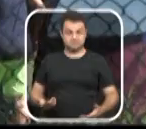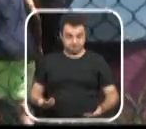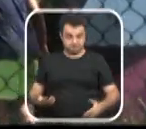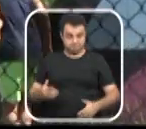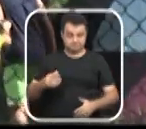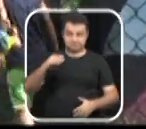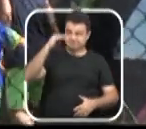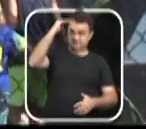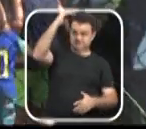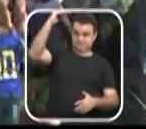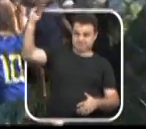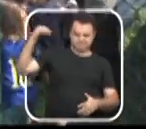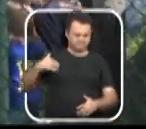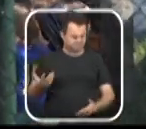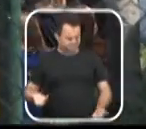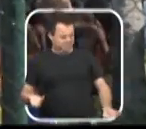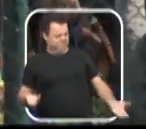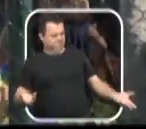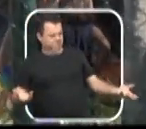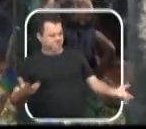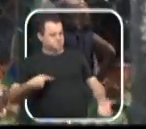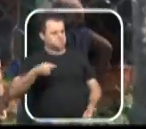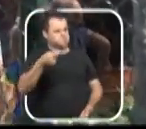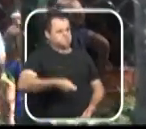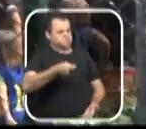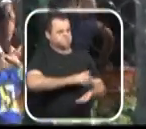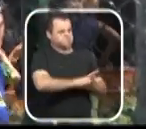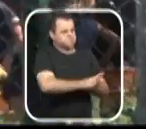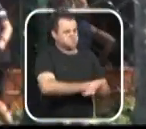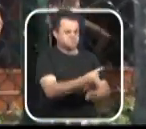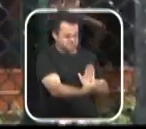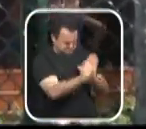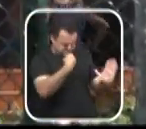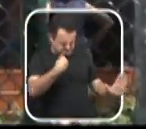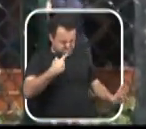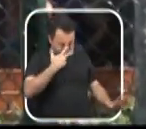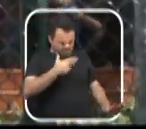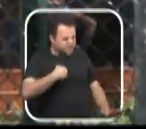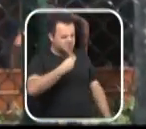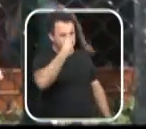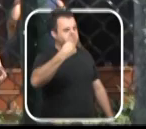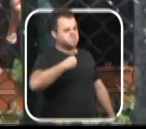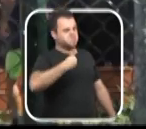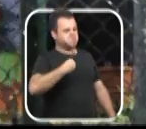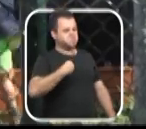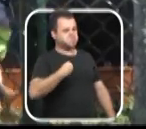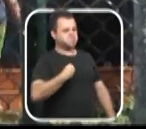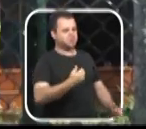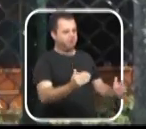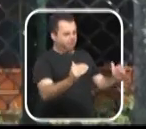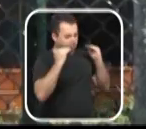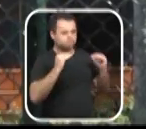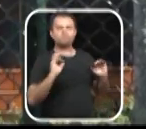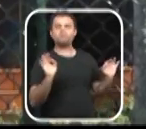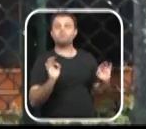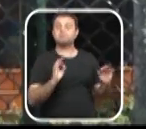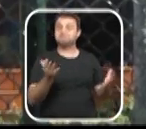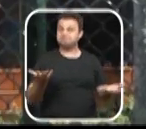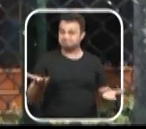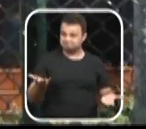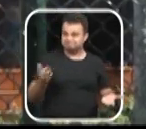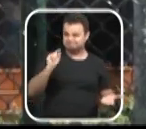prevalece o tipo de relacionamento autoritário, veem isso como desrespeito, como desobediência, né?